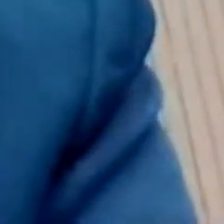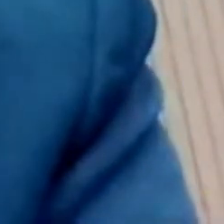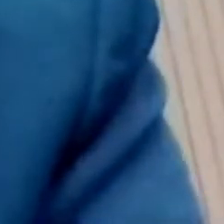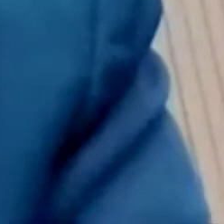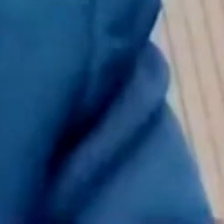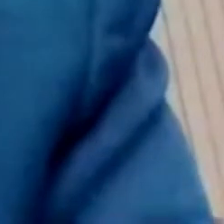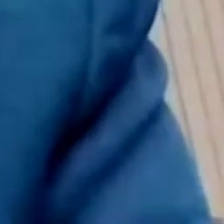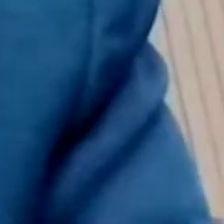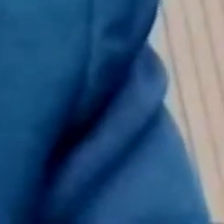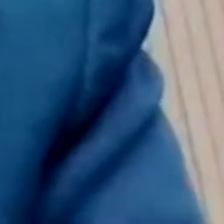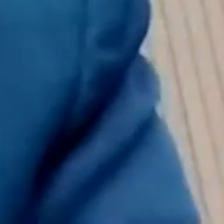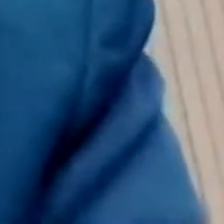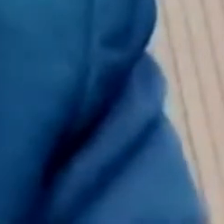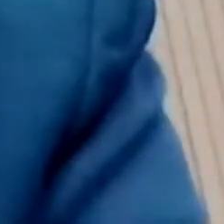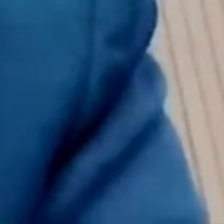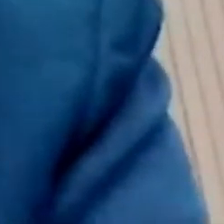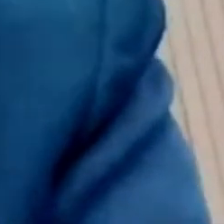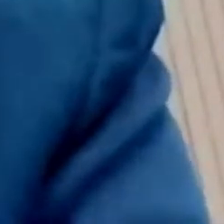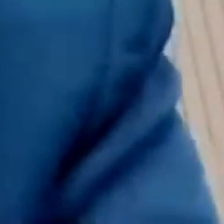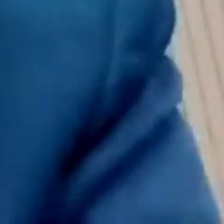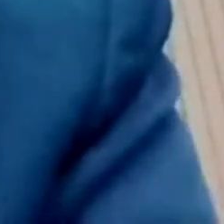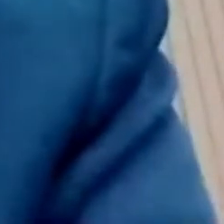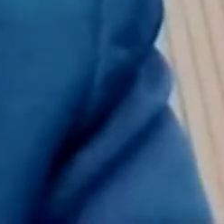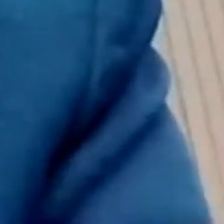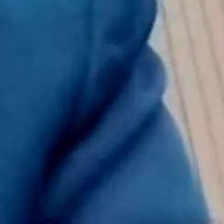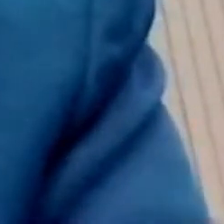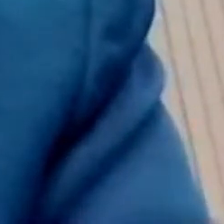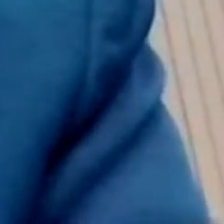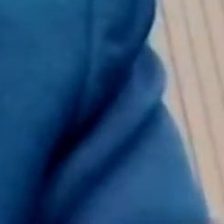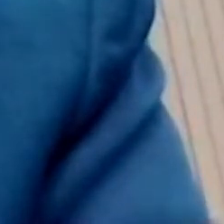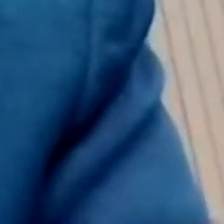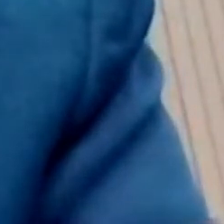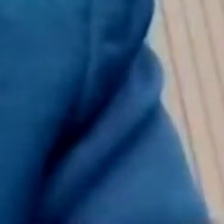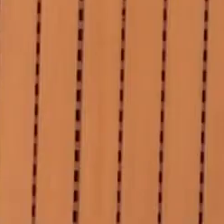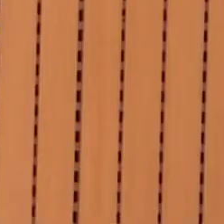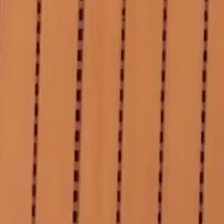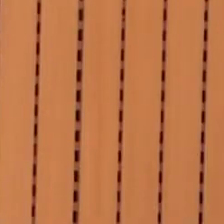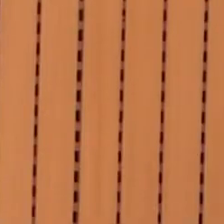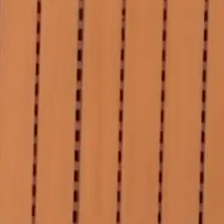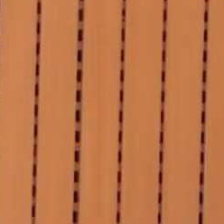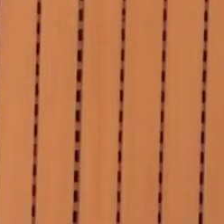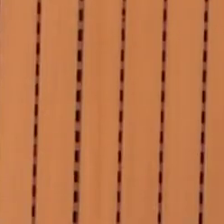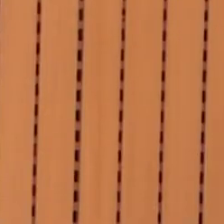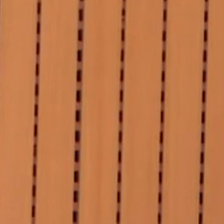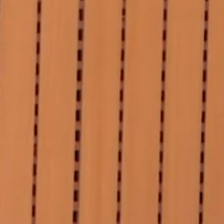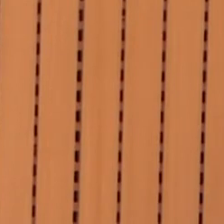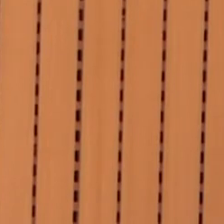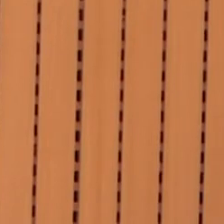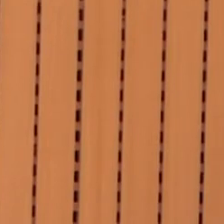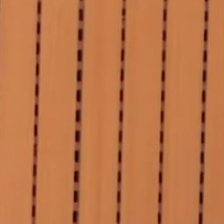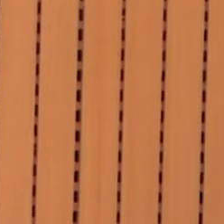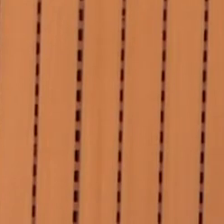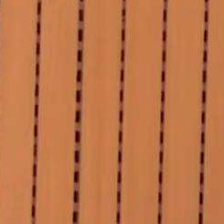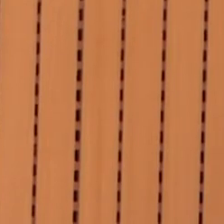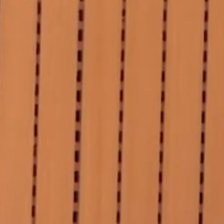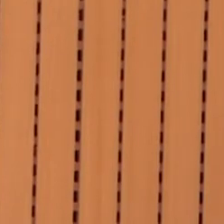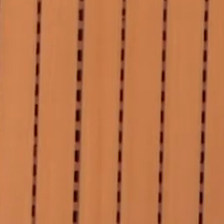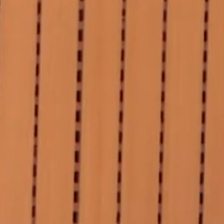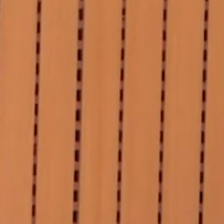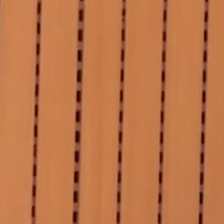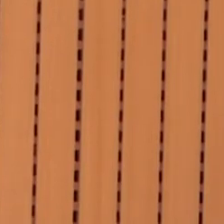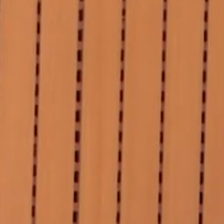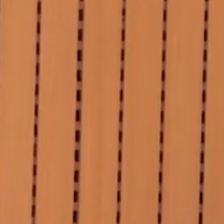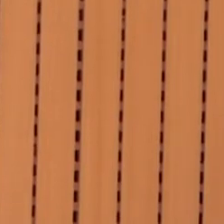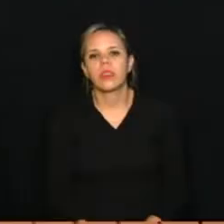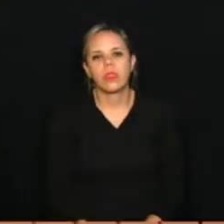essa tecnologia de anel. Muito bom. Estou olhando aqui, como ninguém perguntou, estou perguntando, viu, gente? Se